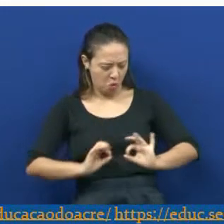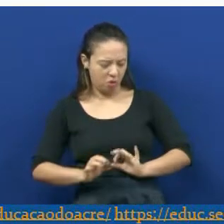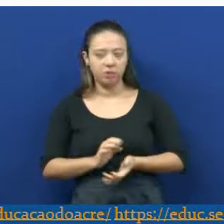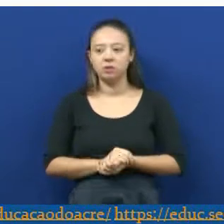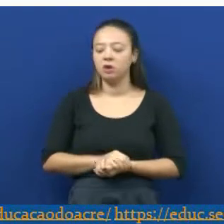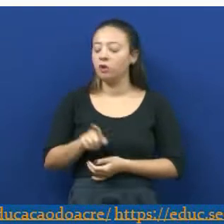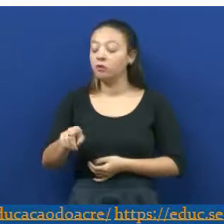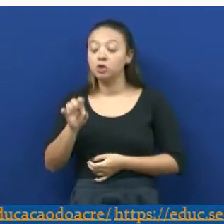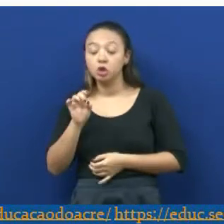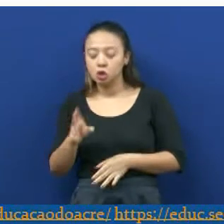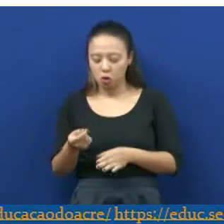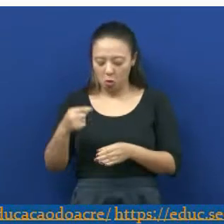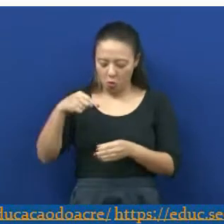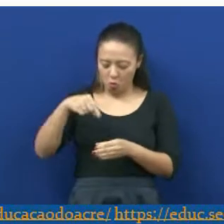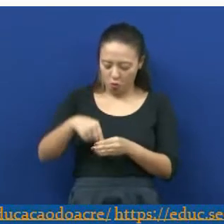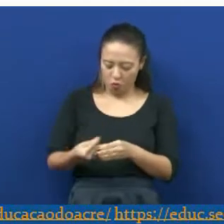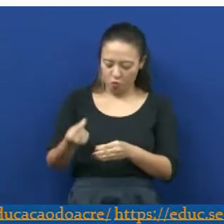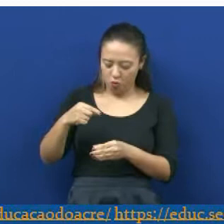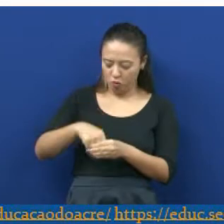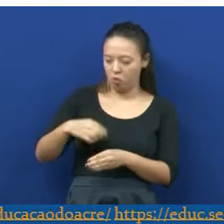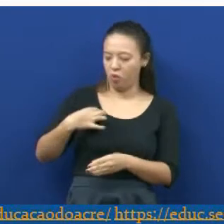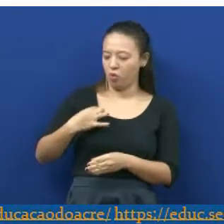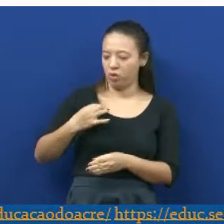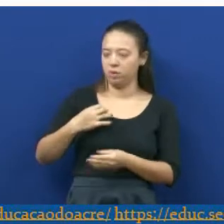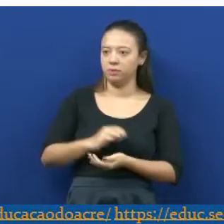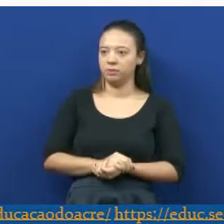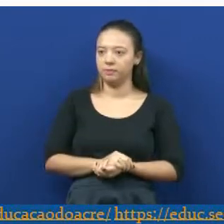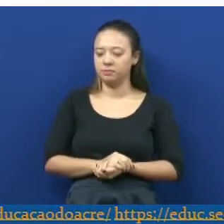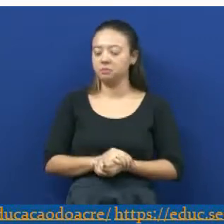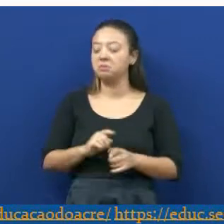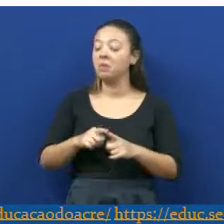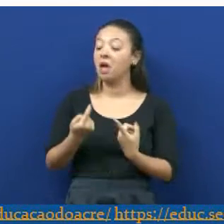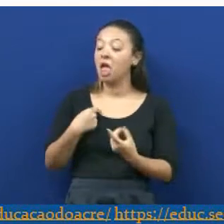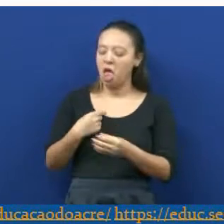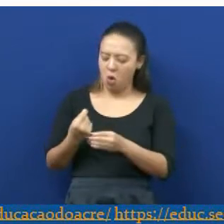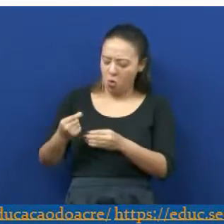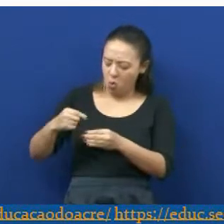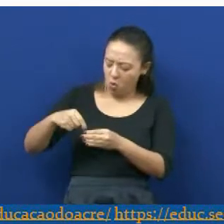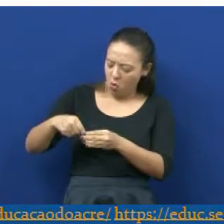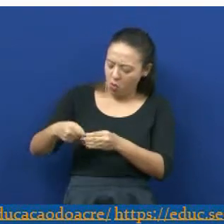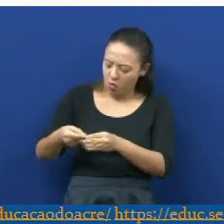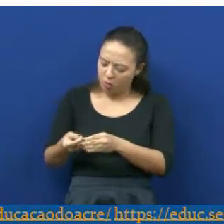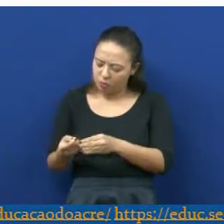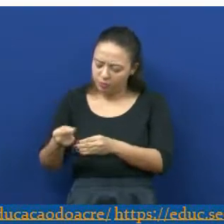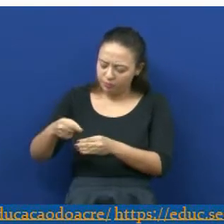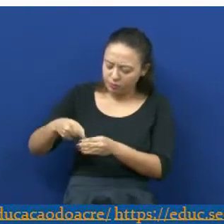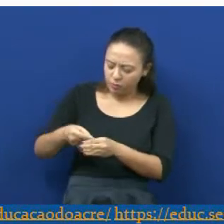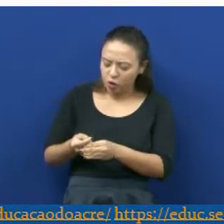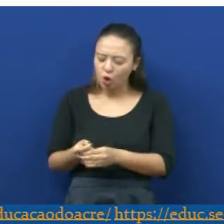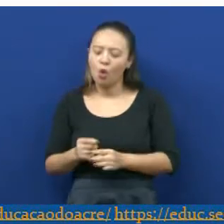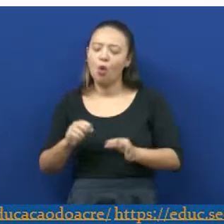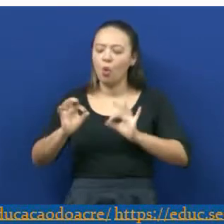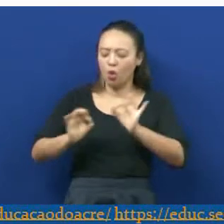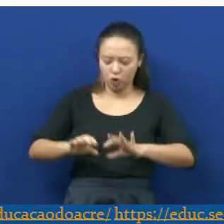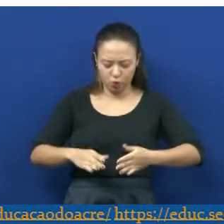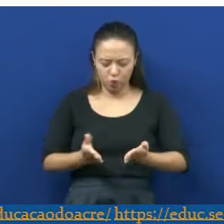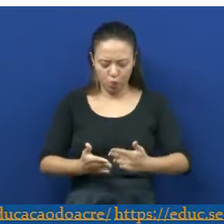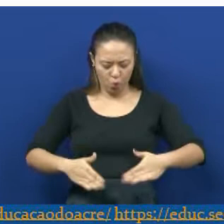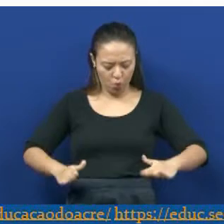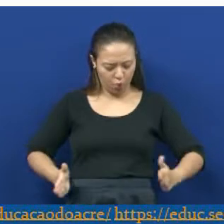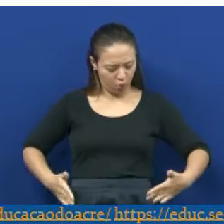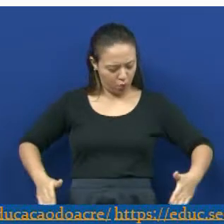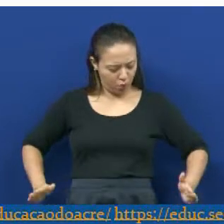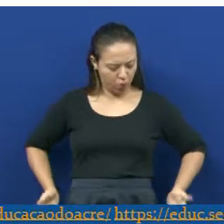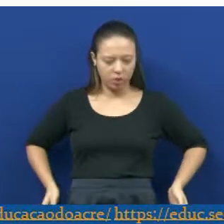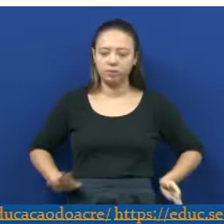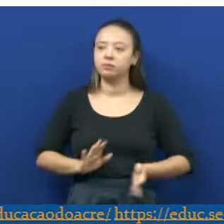fura o pano, nada mais. Eu é que coso, prendo um pedaço ao outro, dou feição aos babados. Sim, mas que vale